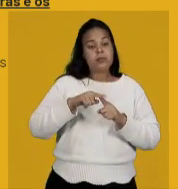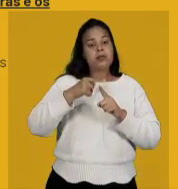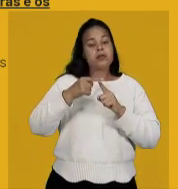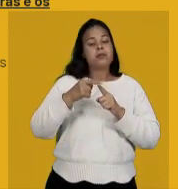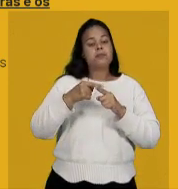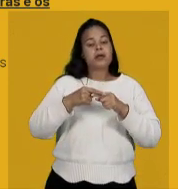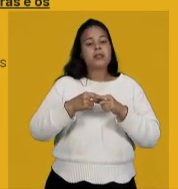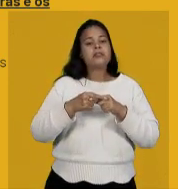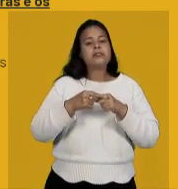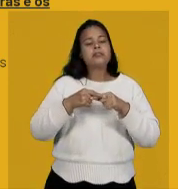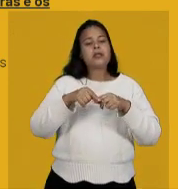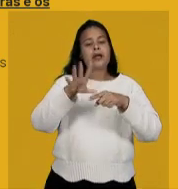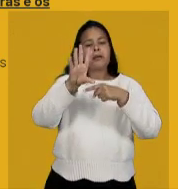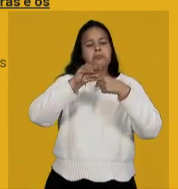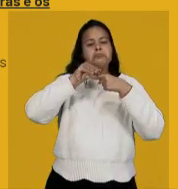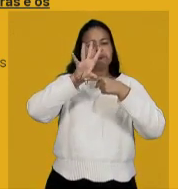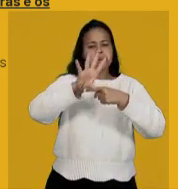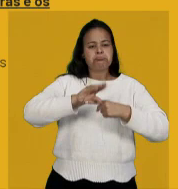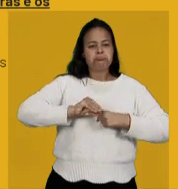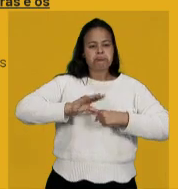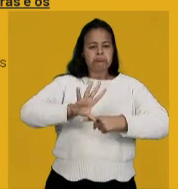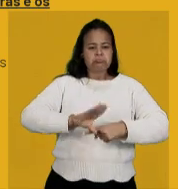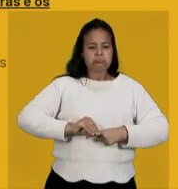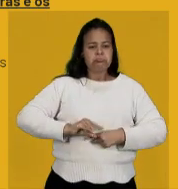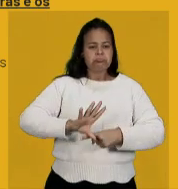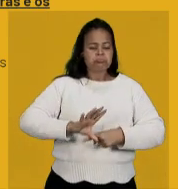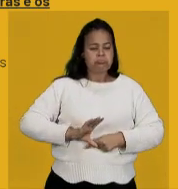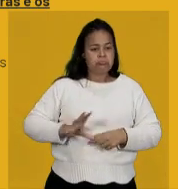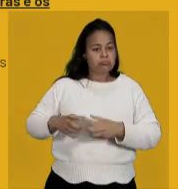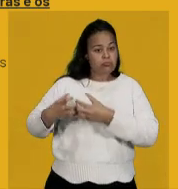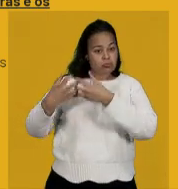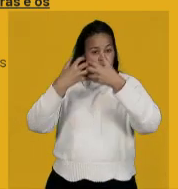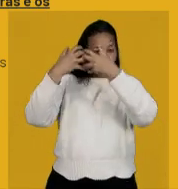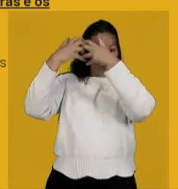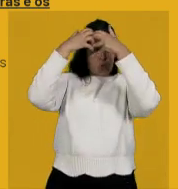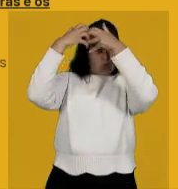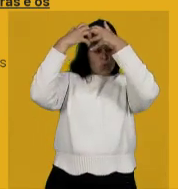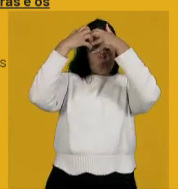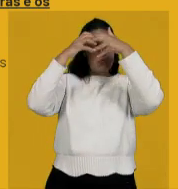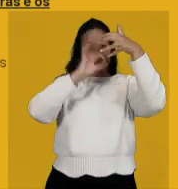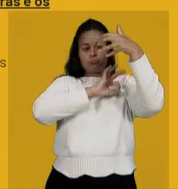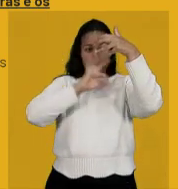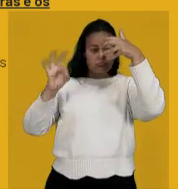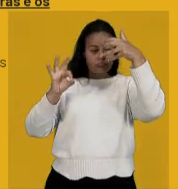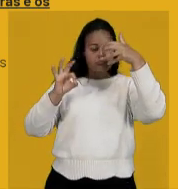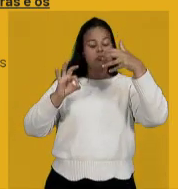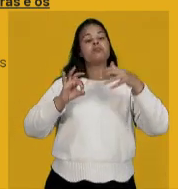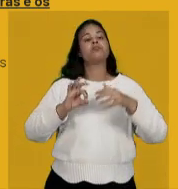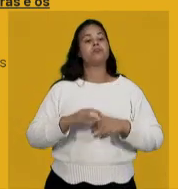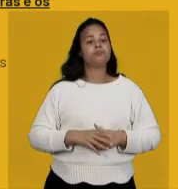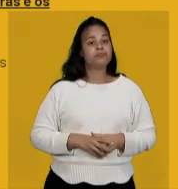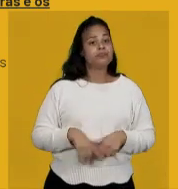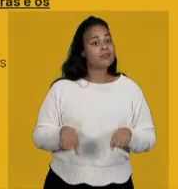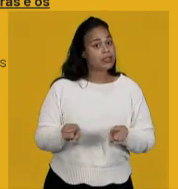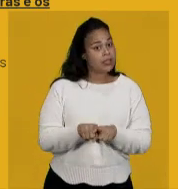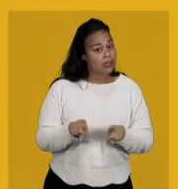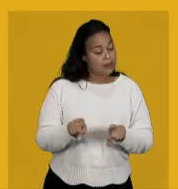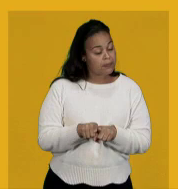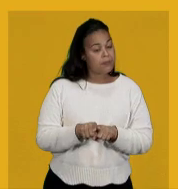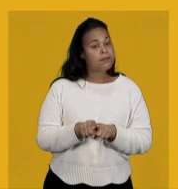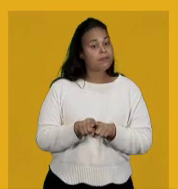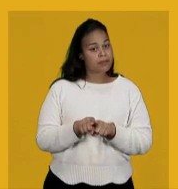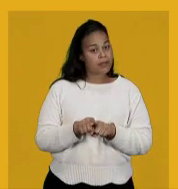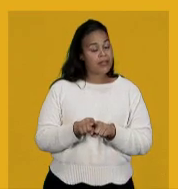são essenciais para a regulação de diversas funções metabólicas e funcionamento adequado do organismo. No entanto, a